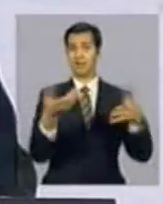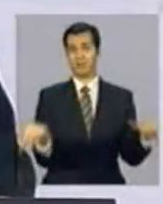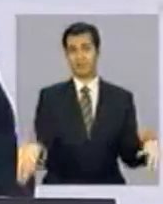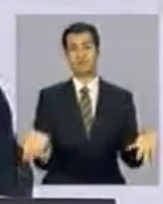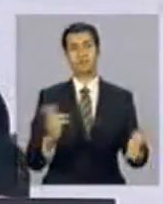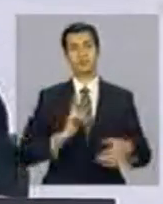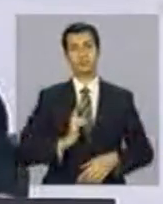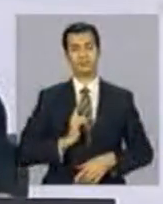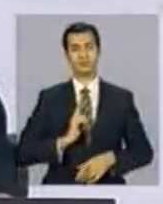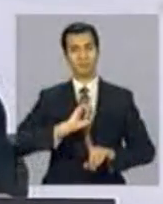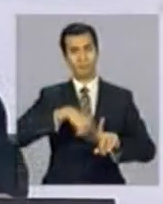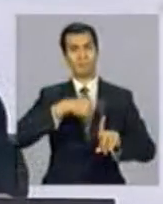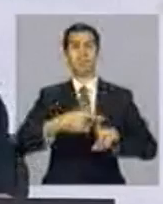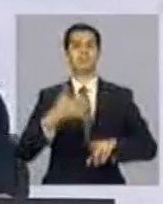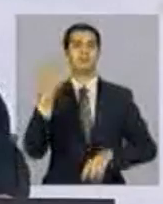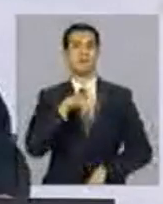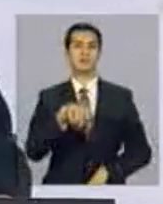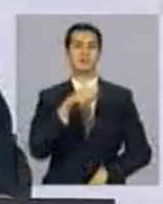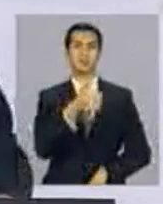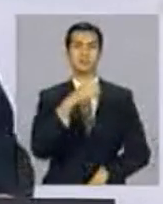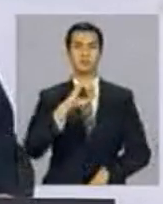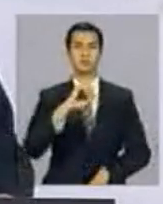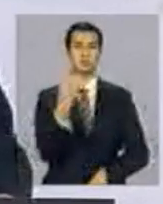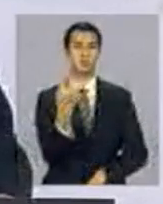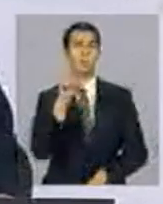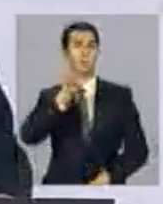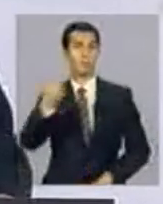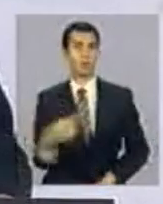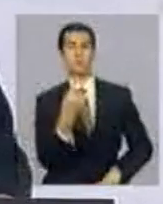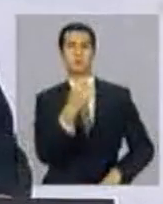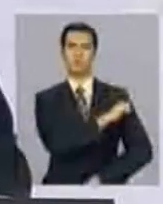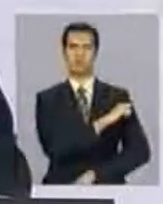ultrapassamos em 1.000 estudantes, de 101 mil